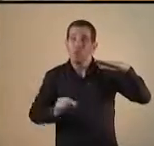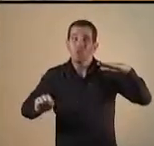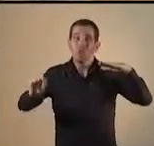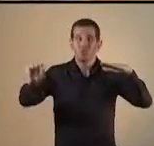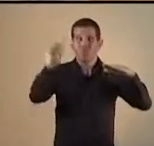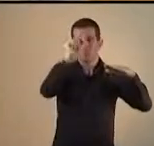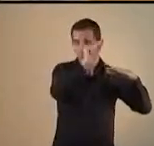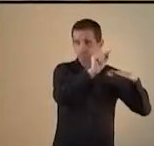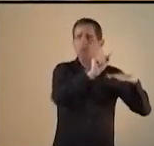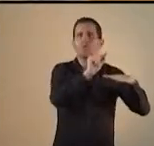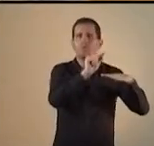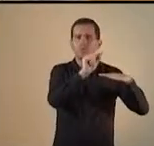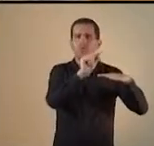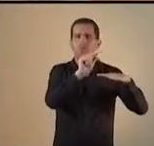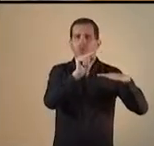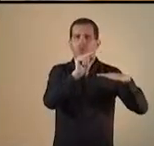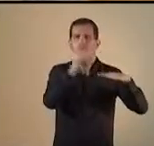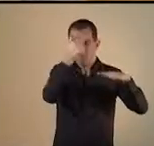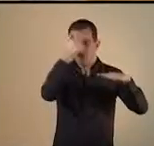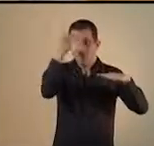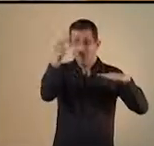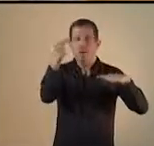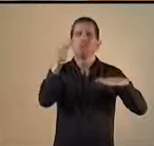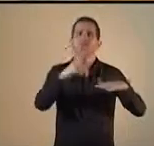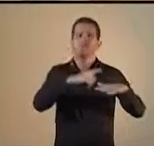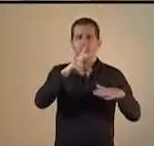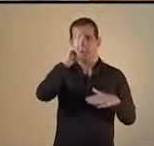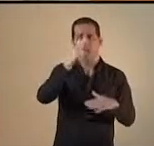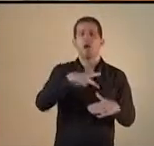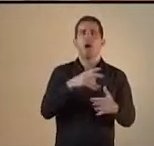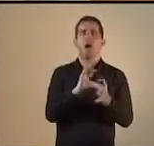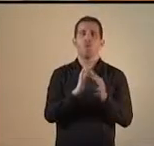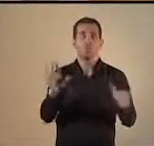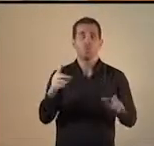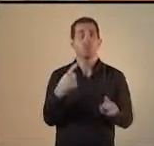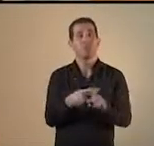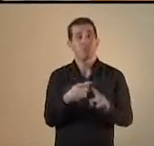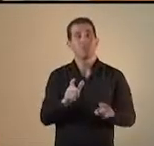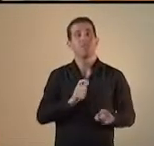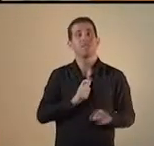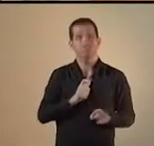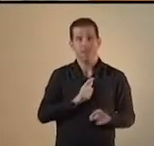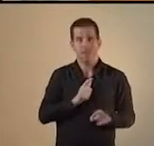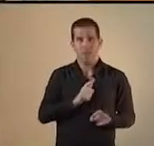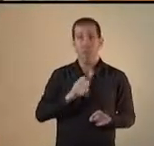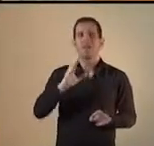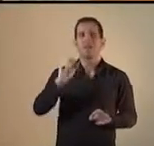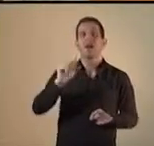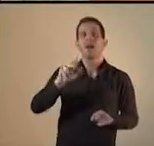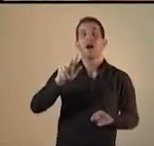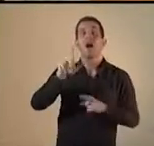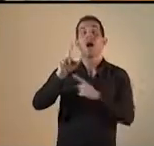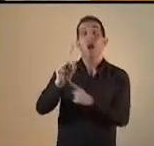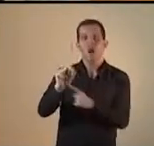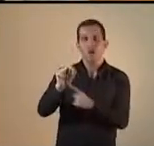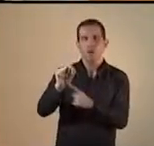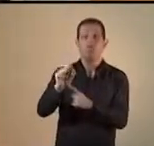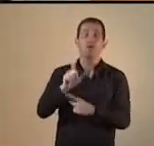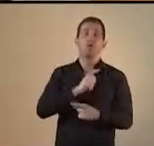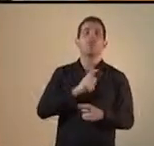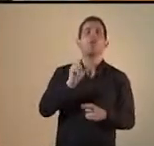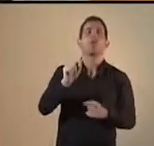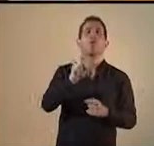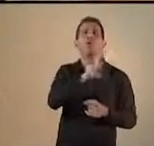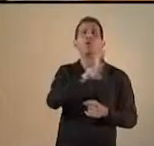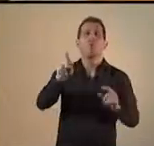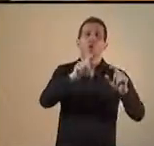essa autonomia. Tem autonomia porque nós temos um cargo, né, que é o tradutor e intérprete.